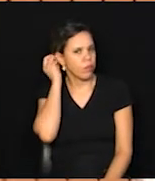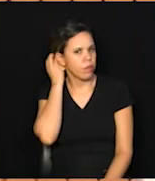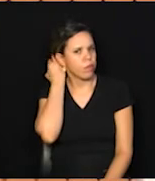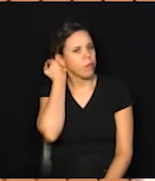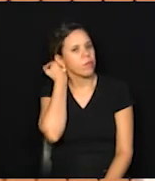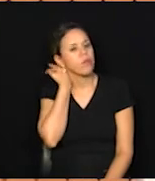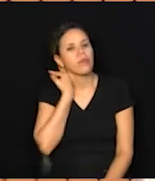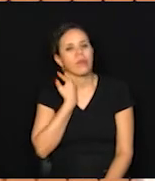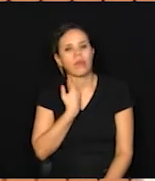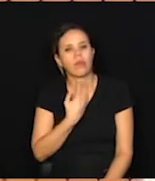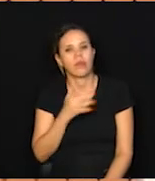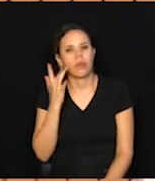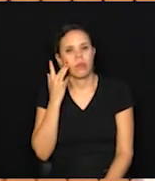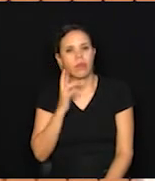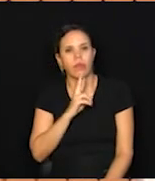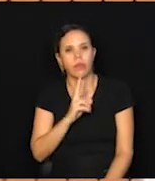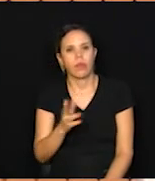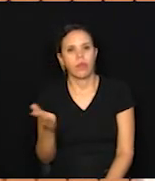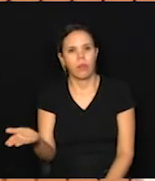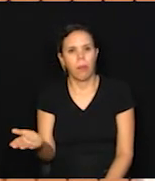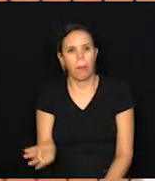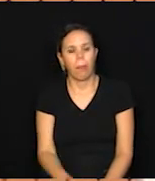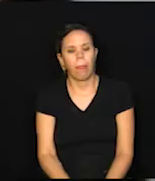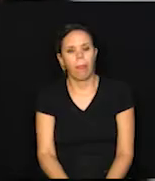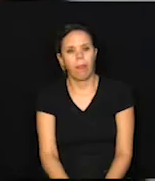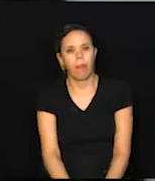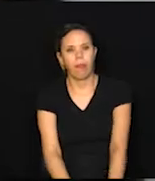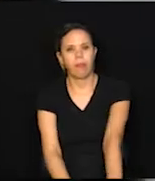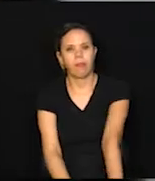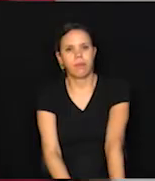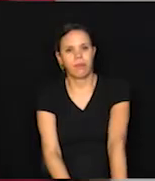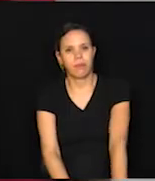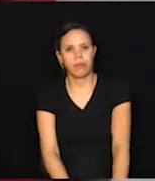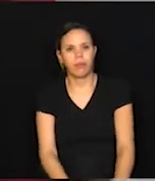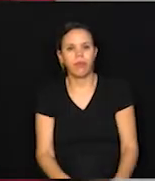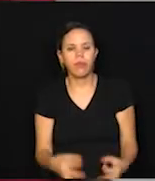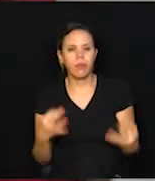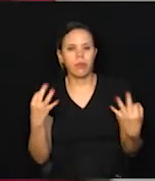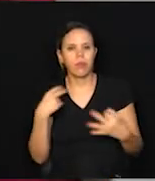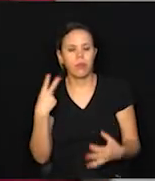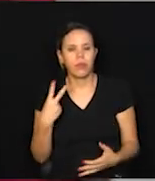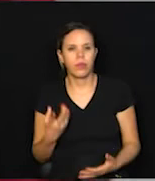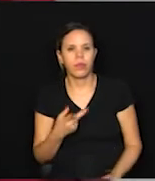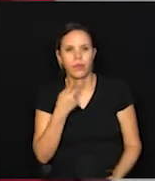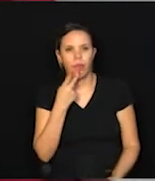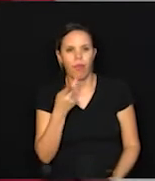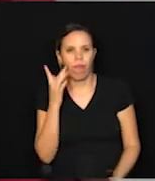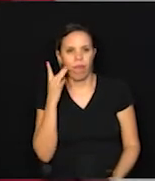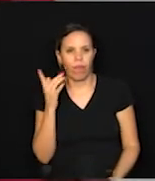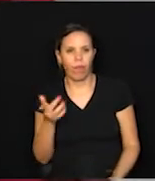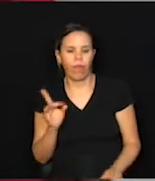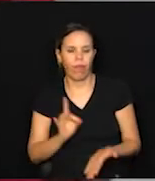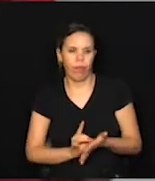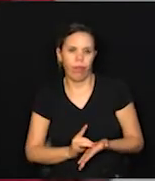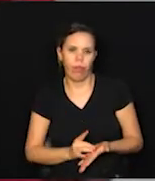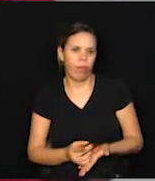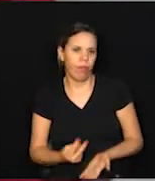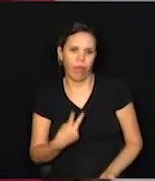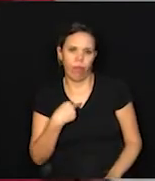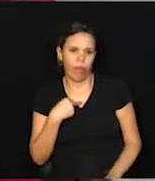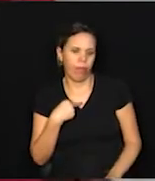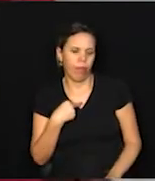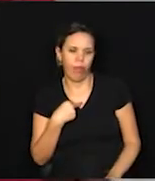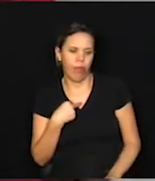Bom, então acho que eu vou seguir aqui. Eu acho sua fala perfeita, vereadora. Eu acho que realmente a gente não pode